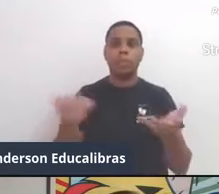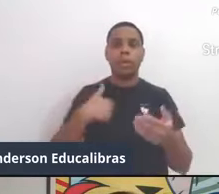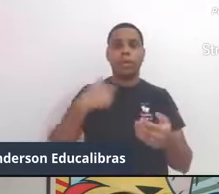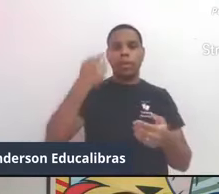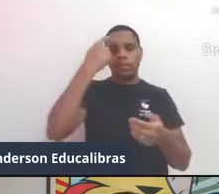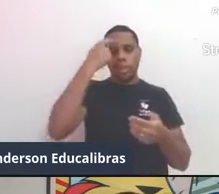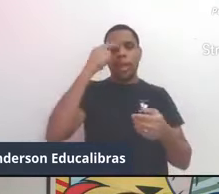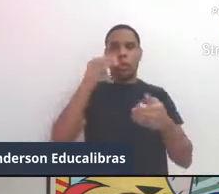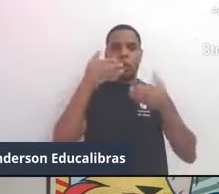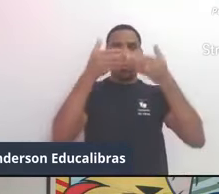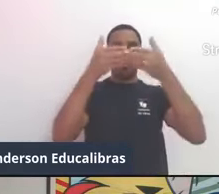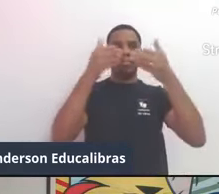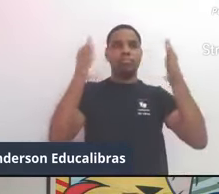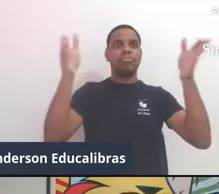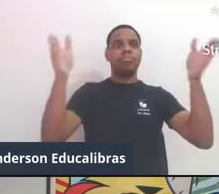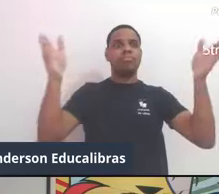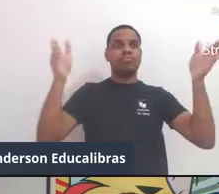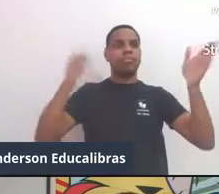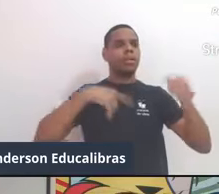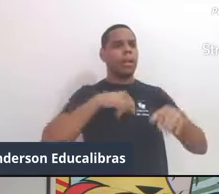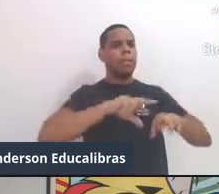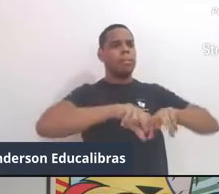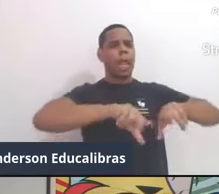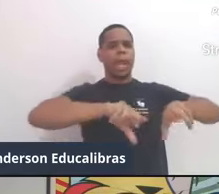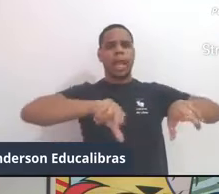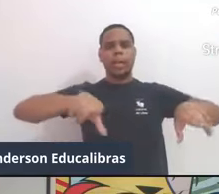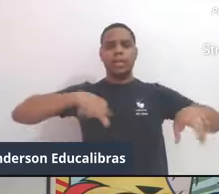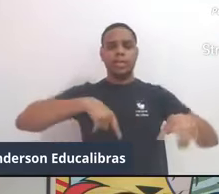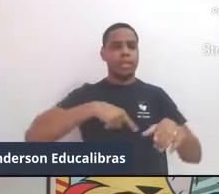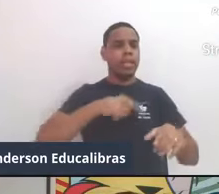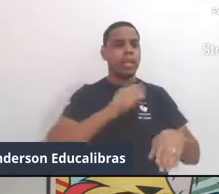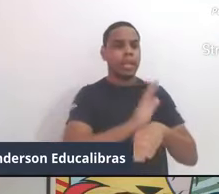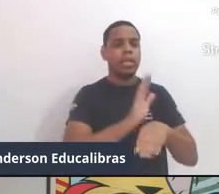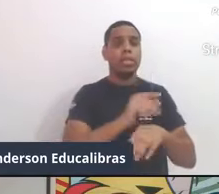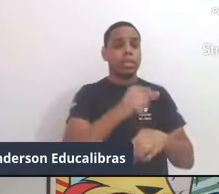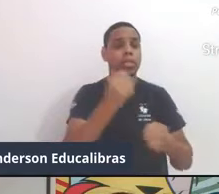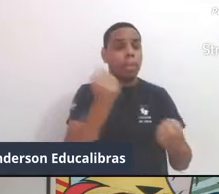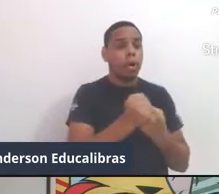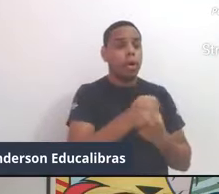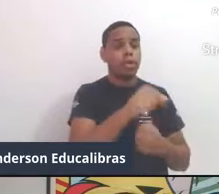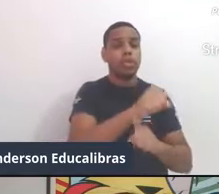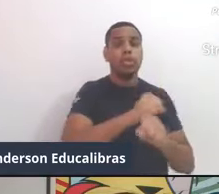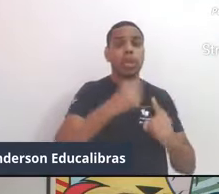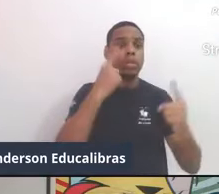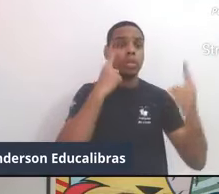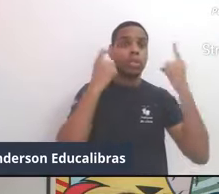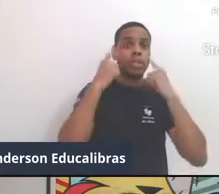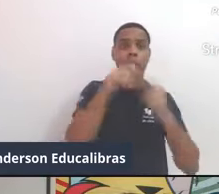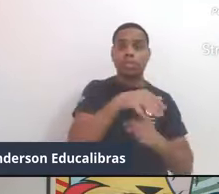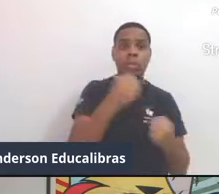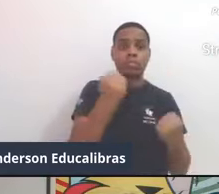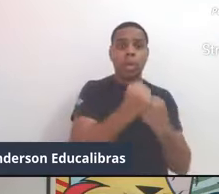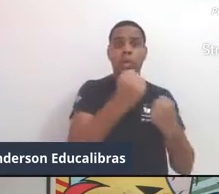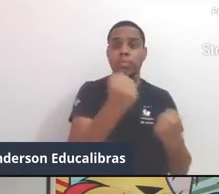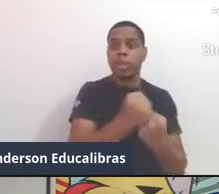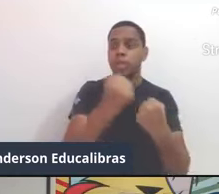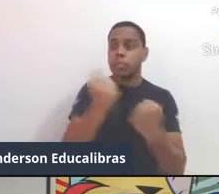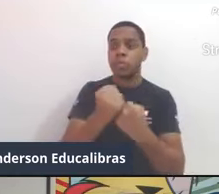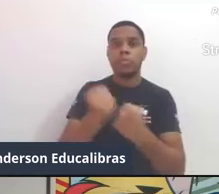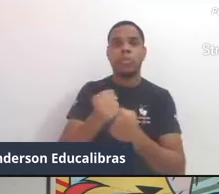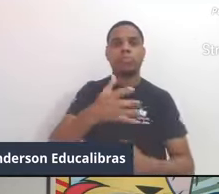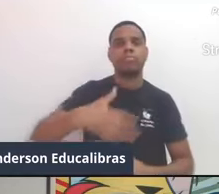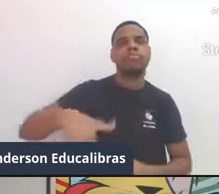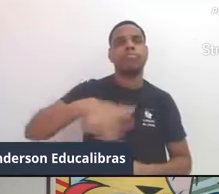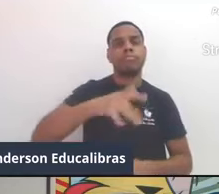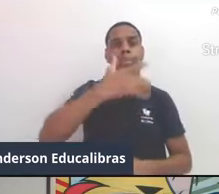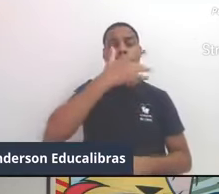o foco do banco para começar a apoiar as iniciativas sociais voltadas para apoio de iniciativas de